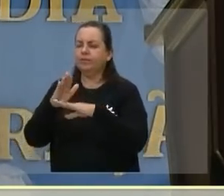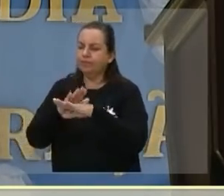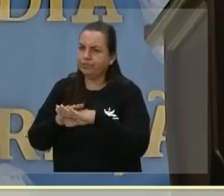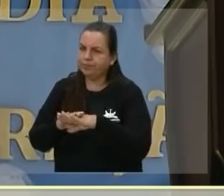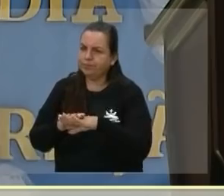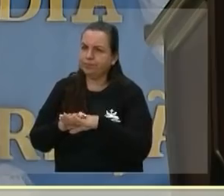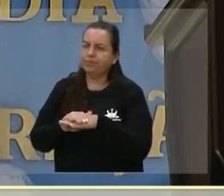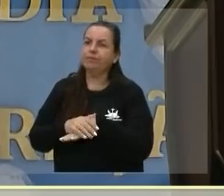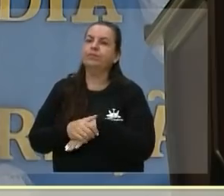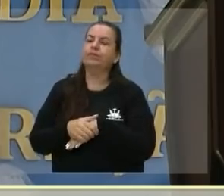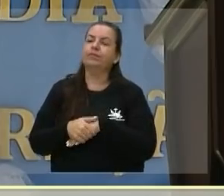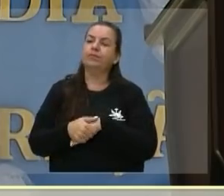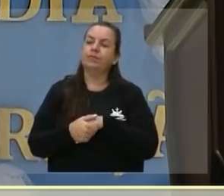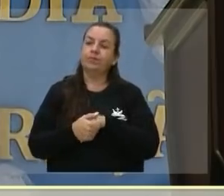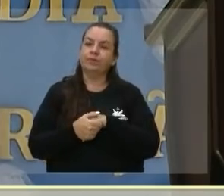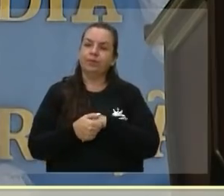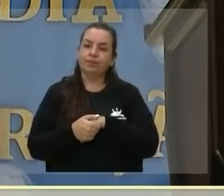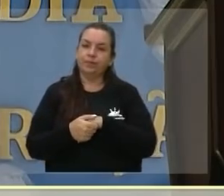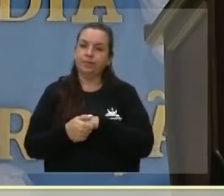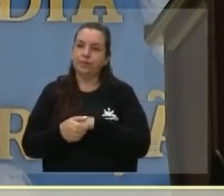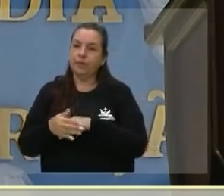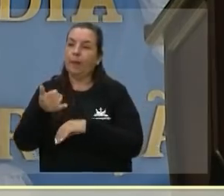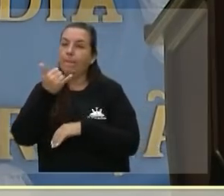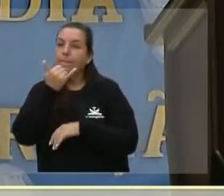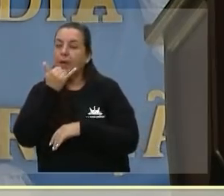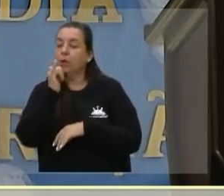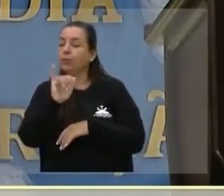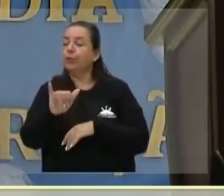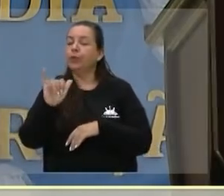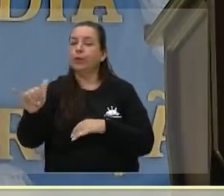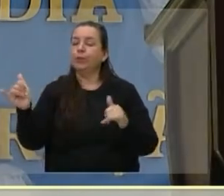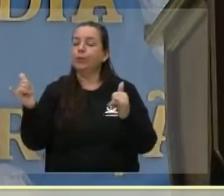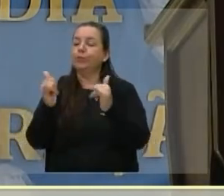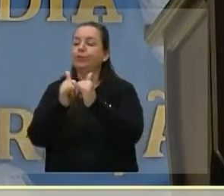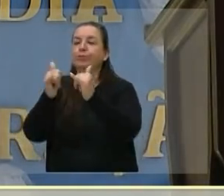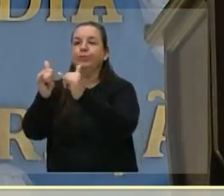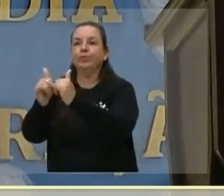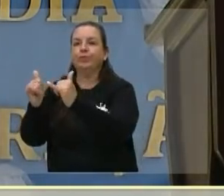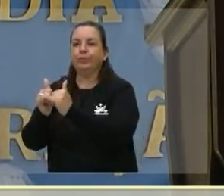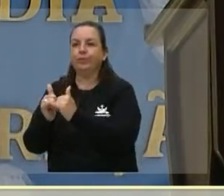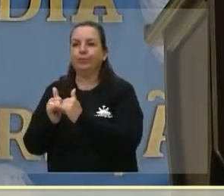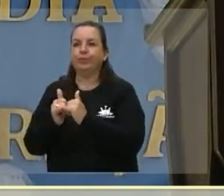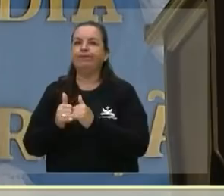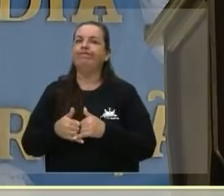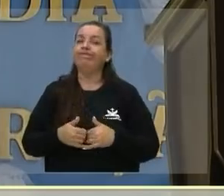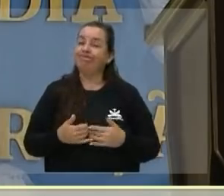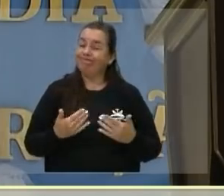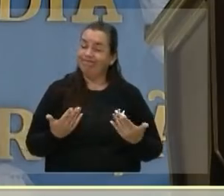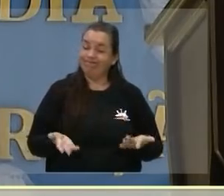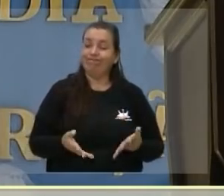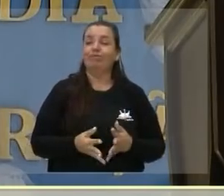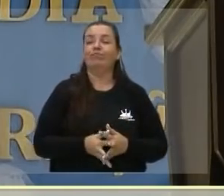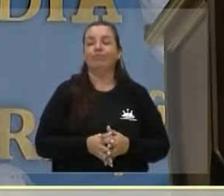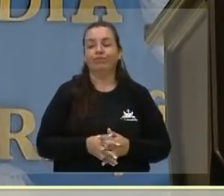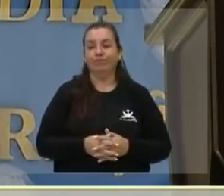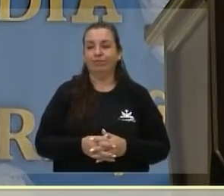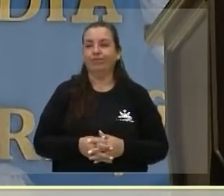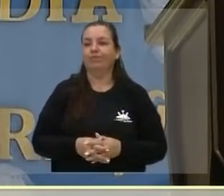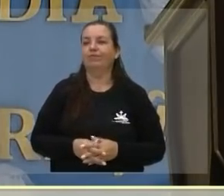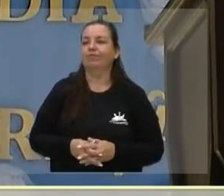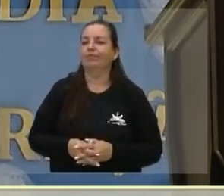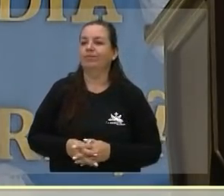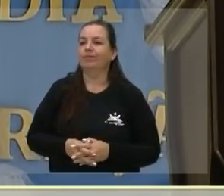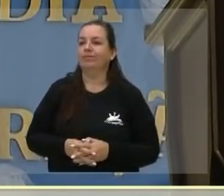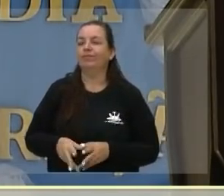e mais um ponto perdoando-se mutuamente a eu